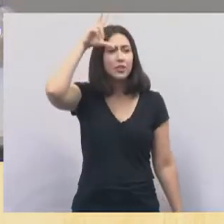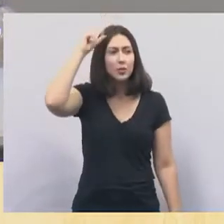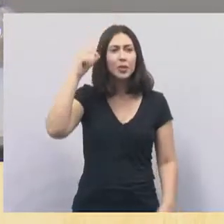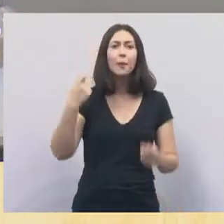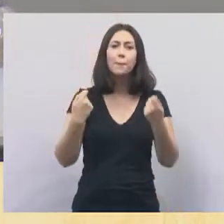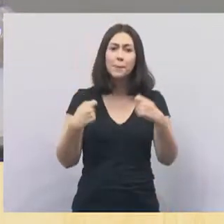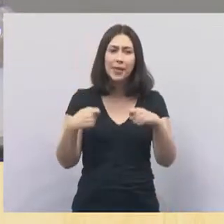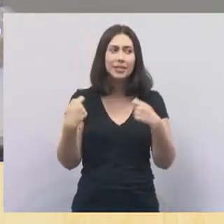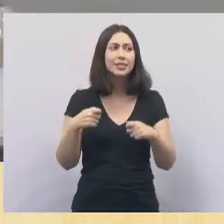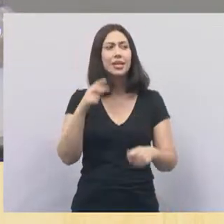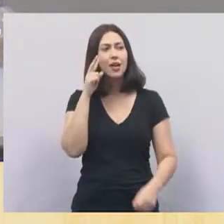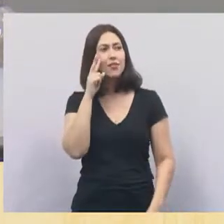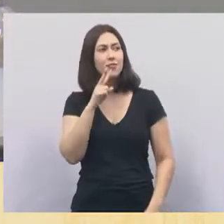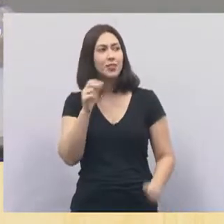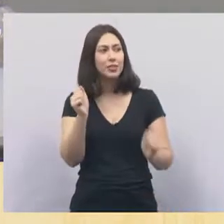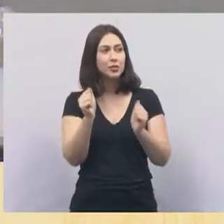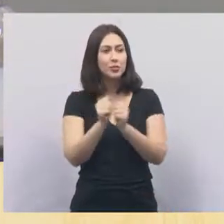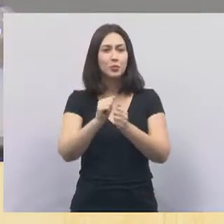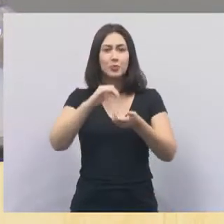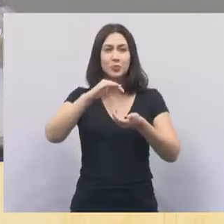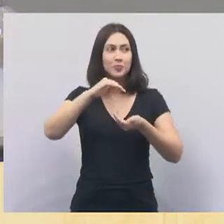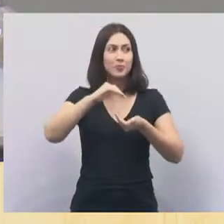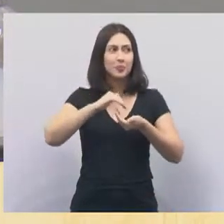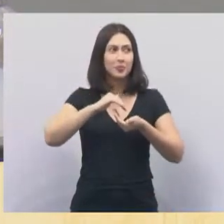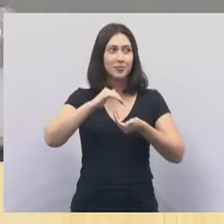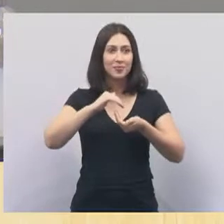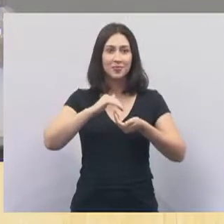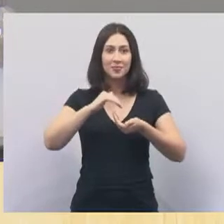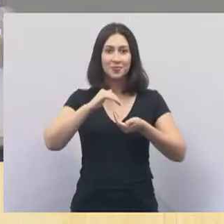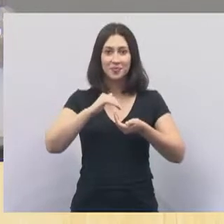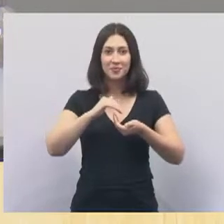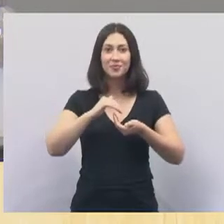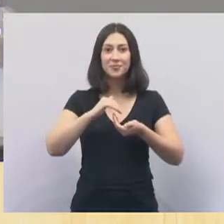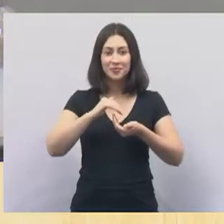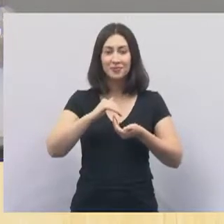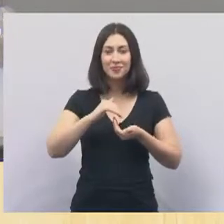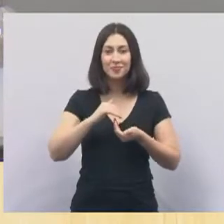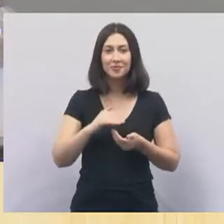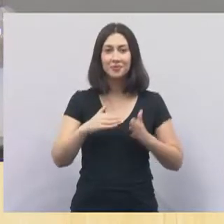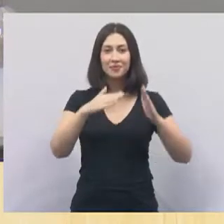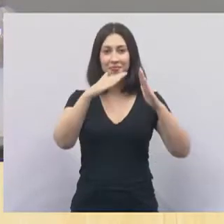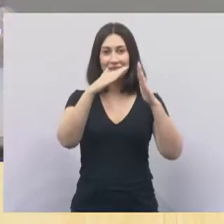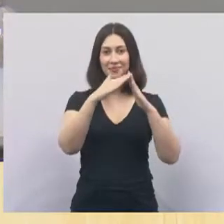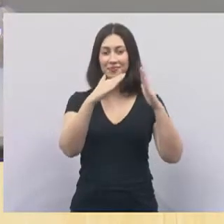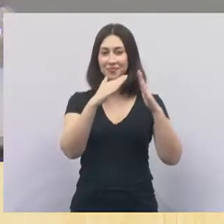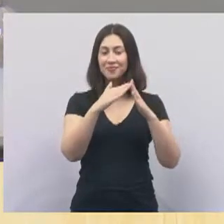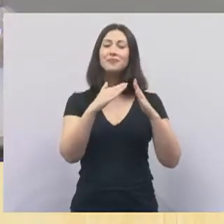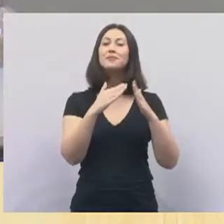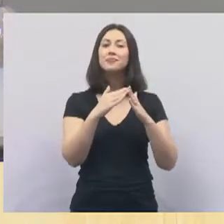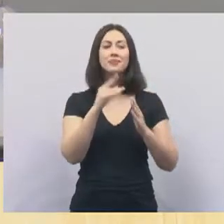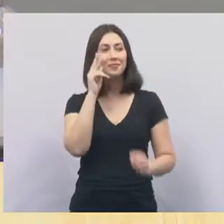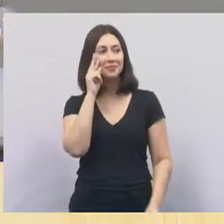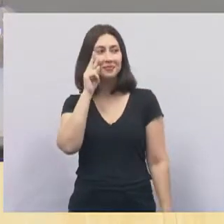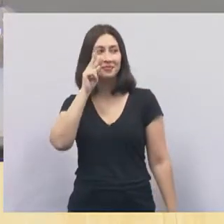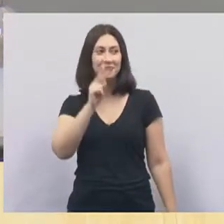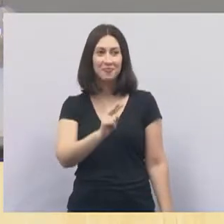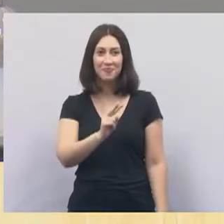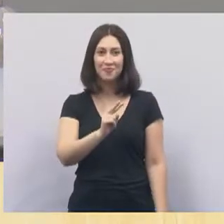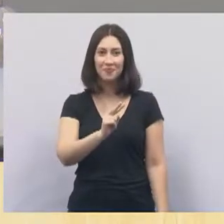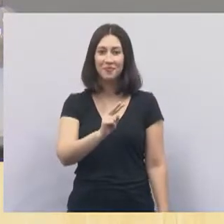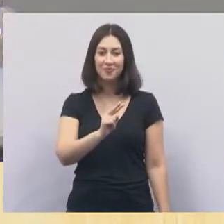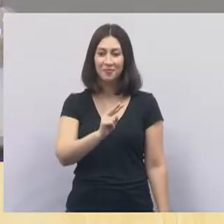chegar ver com a Defesa Civil chegar na casa da pessoa ali vê a situação gente